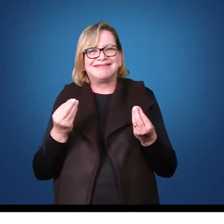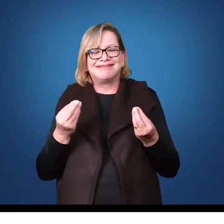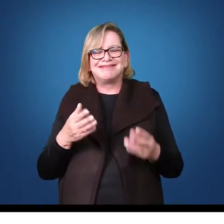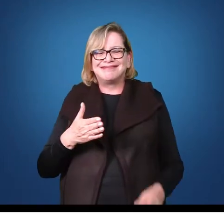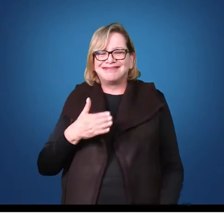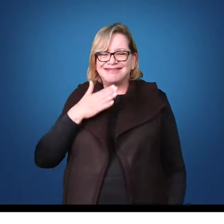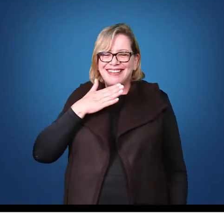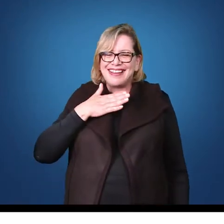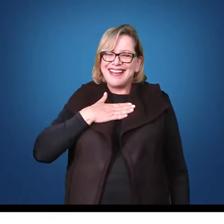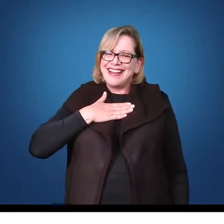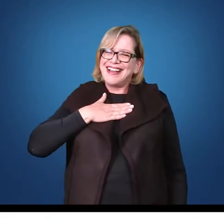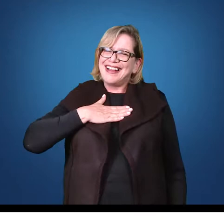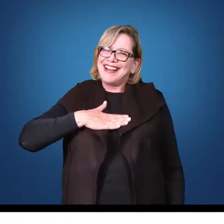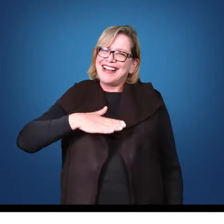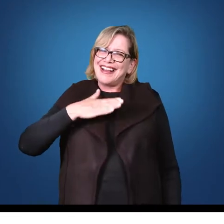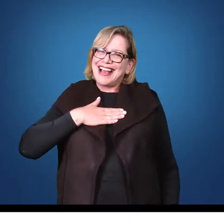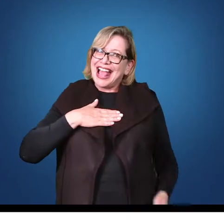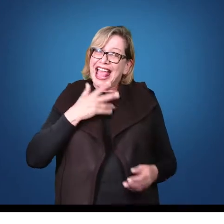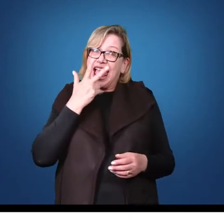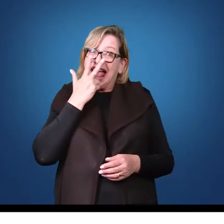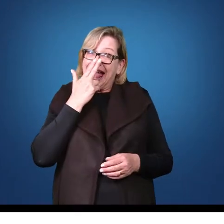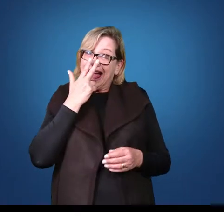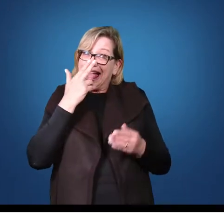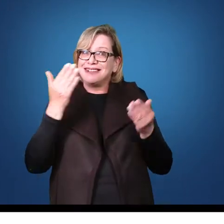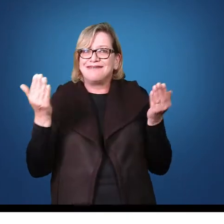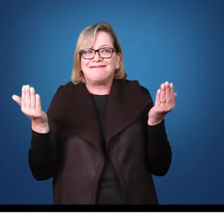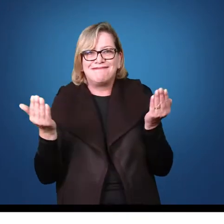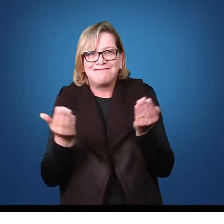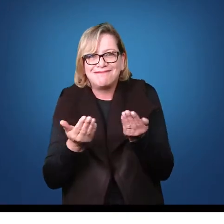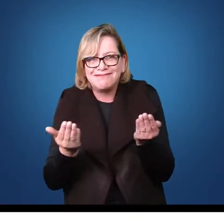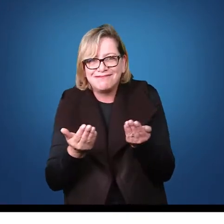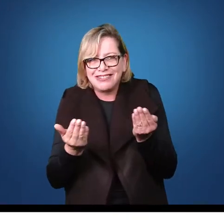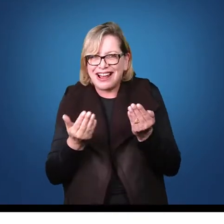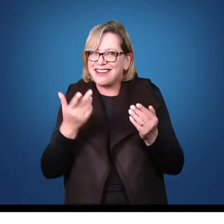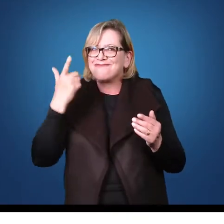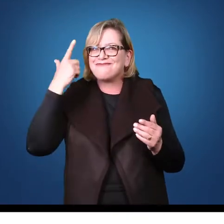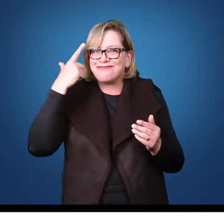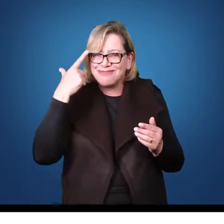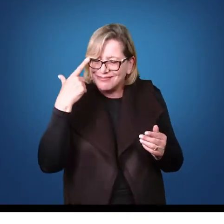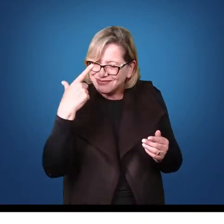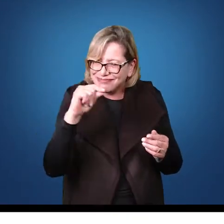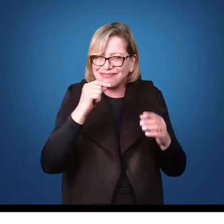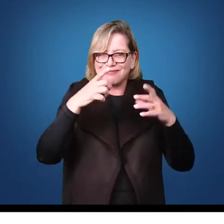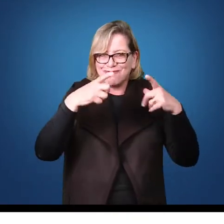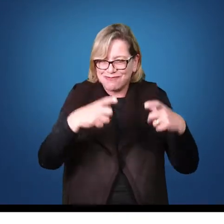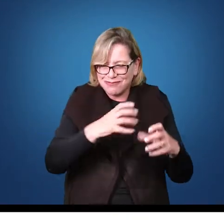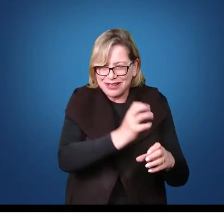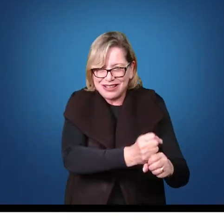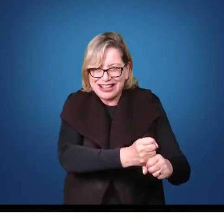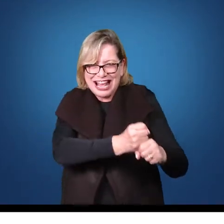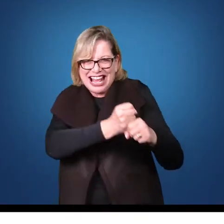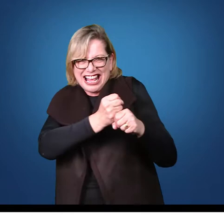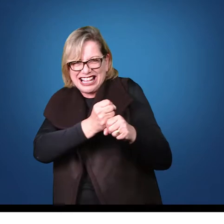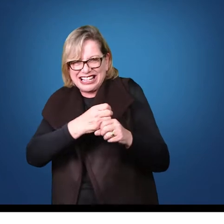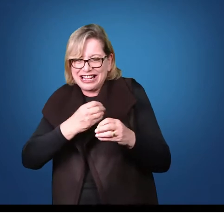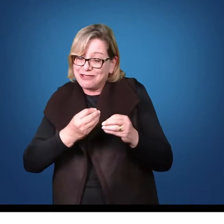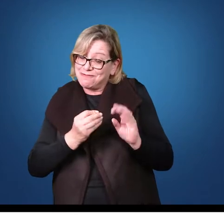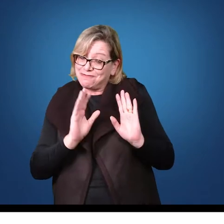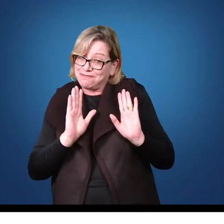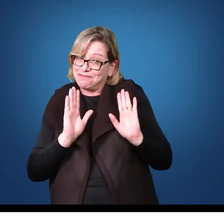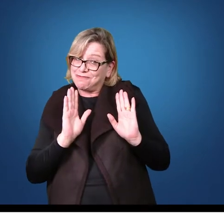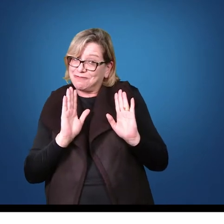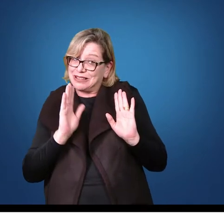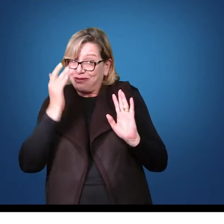Ah, será que agora eles vão conseguir? Eu não sei se eu aguento mais puxar